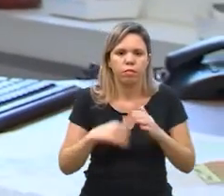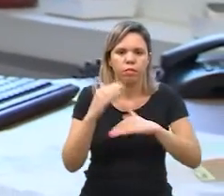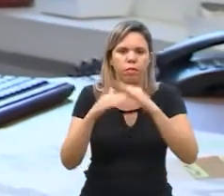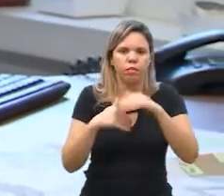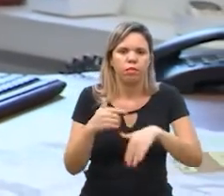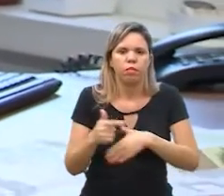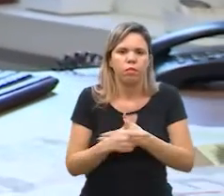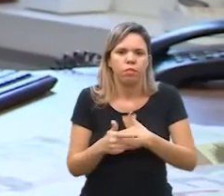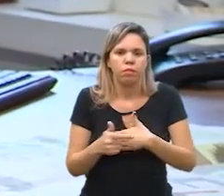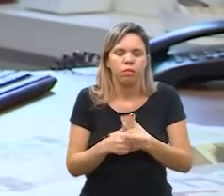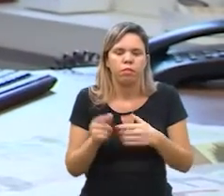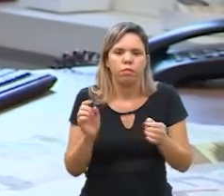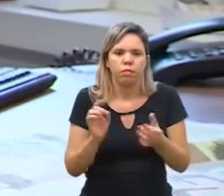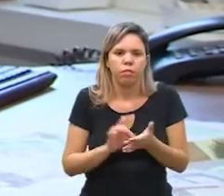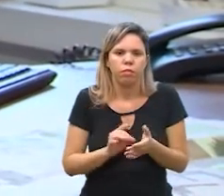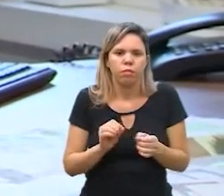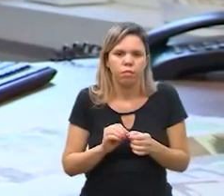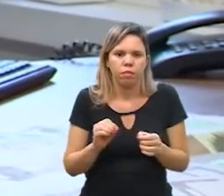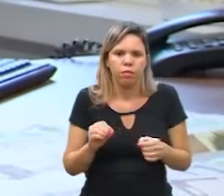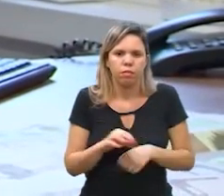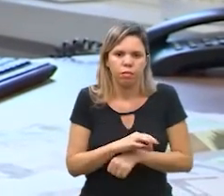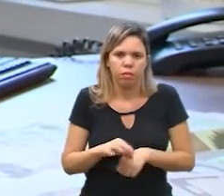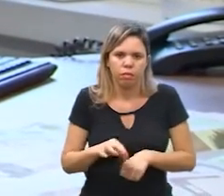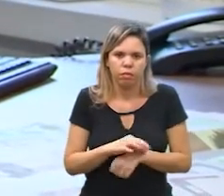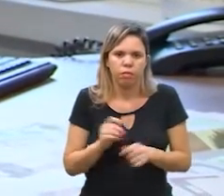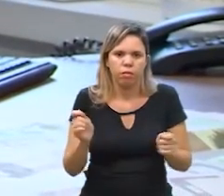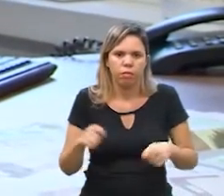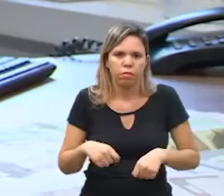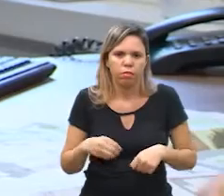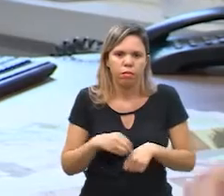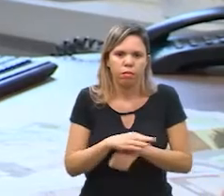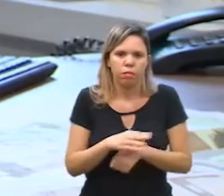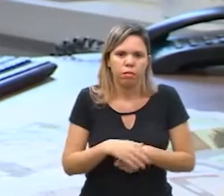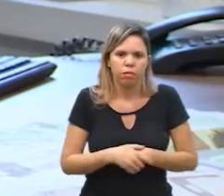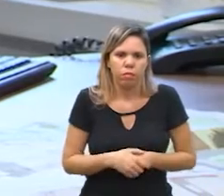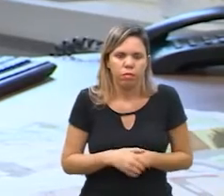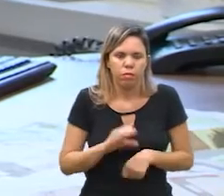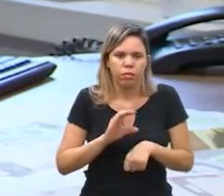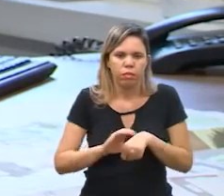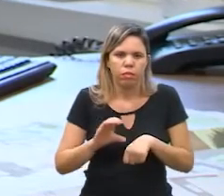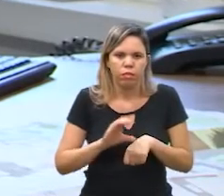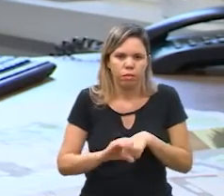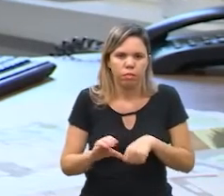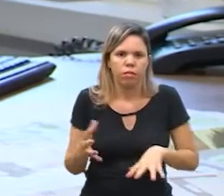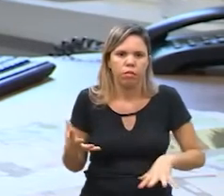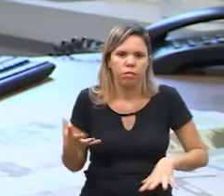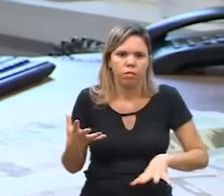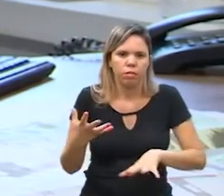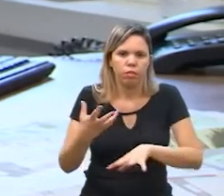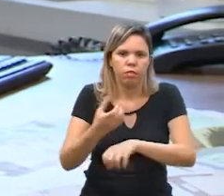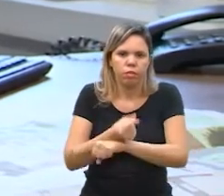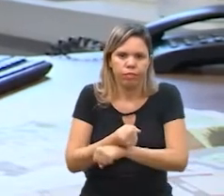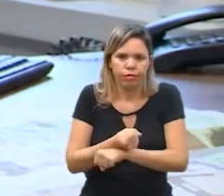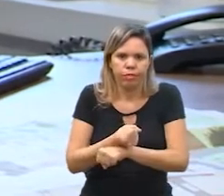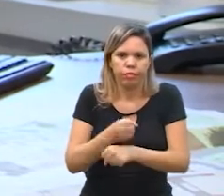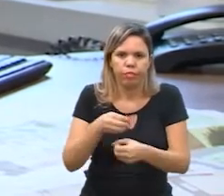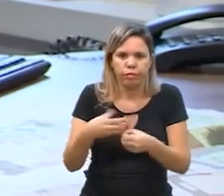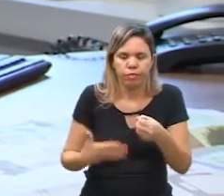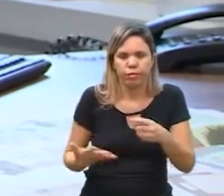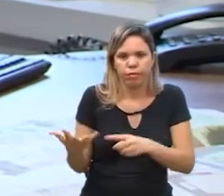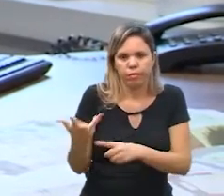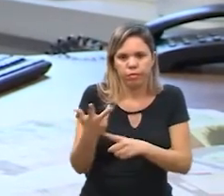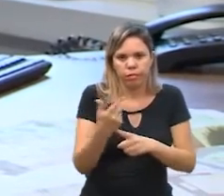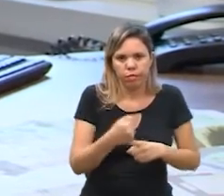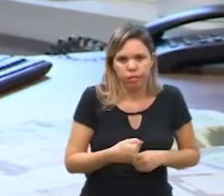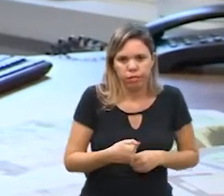desenvolver a sua função? Não, de fato, a arquitetura ela te possibilita, por ser um curso multidisciplinar, né, ele envolve arte